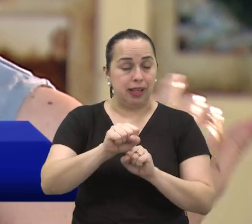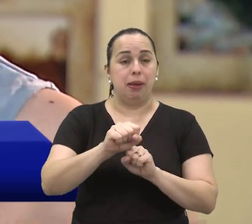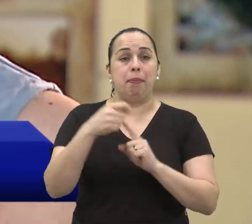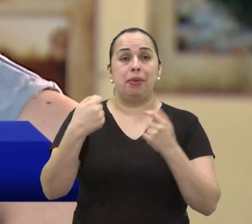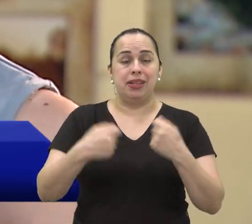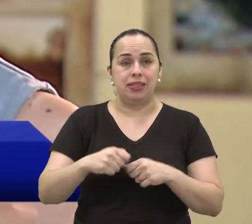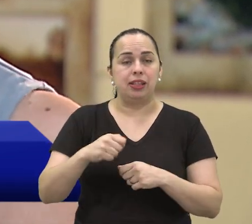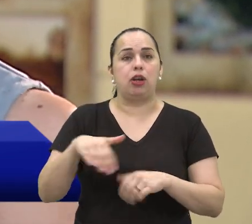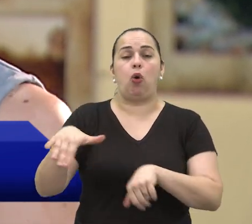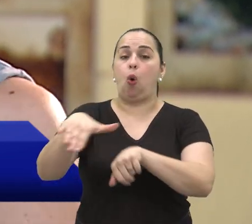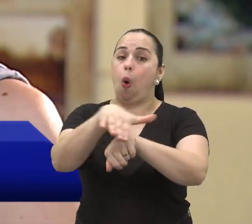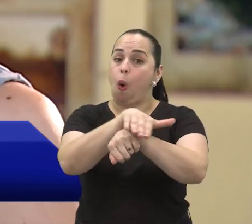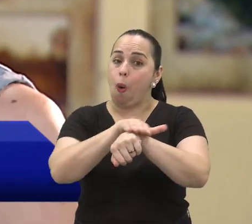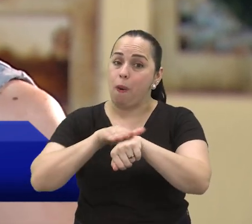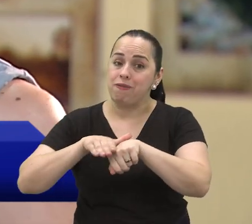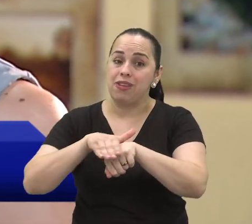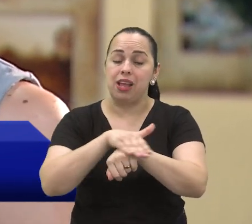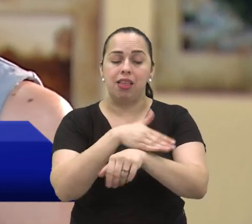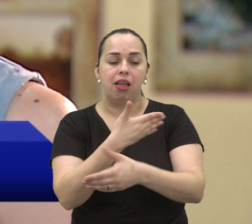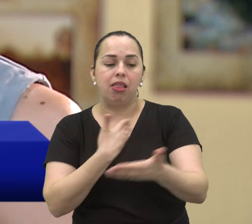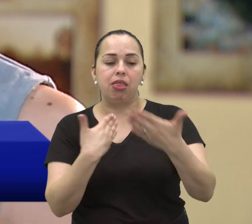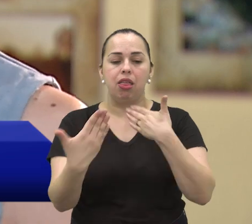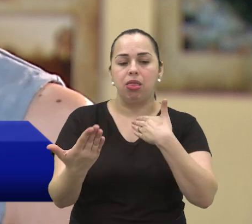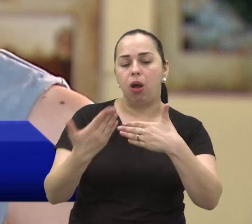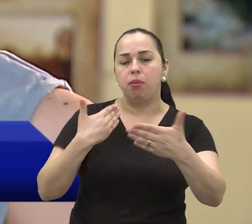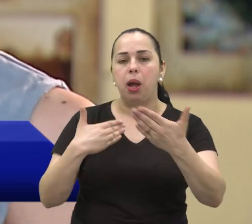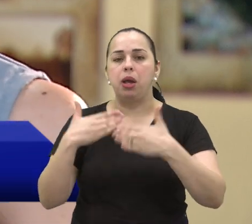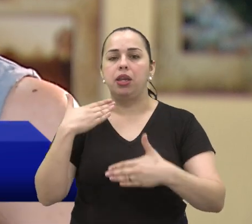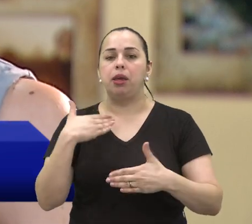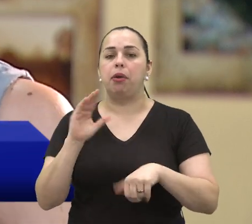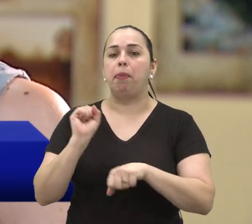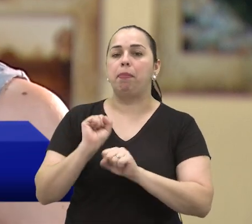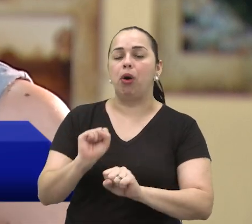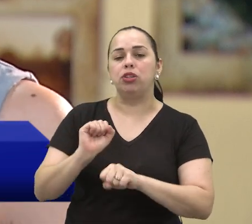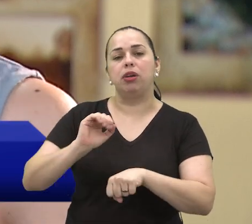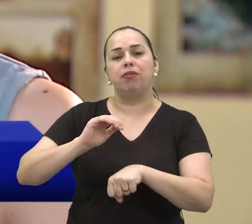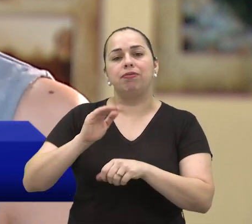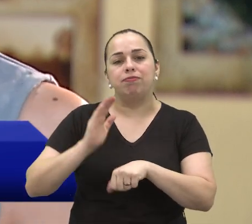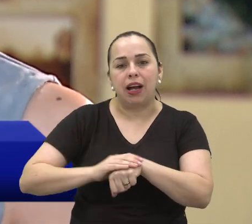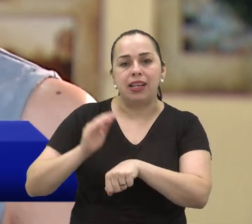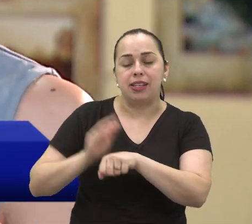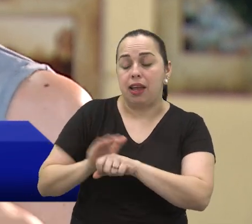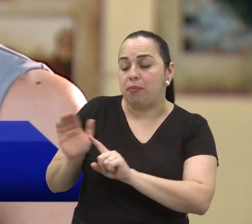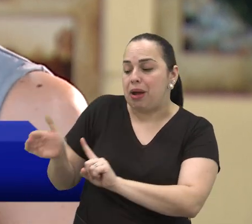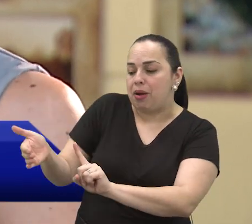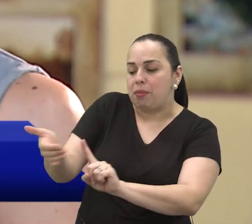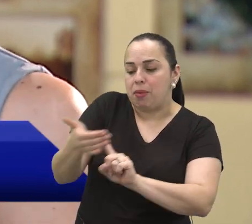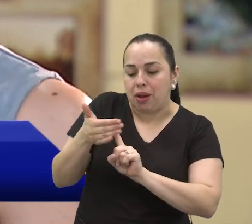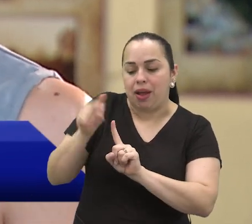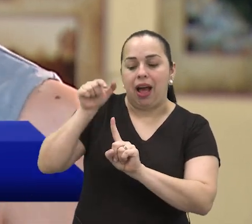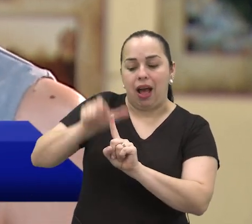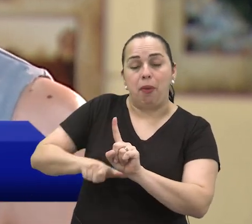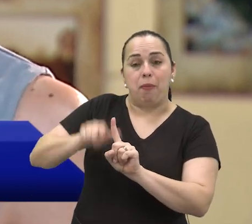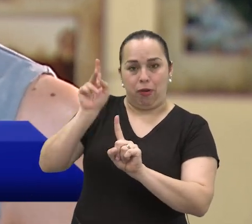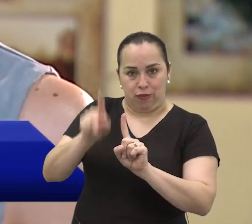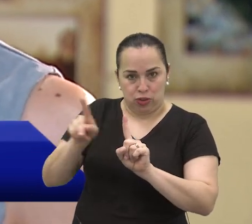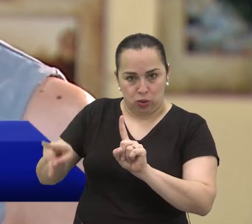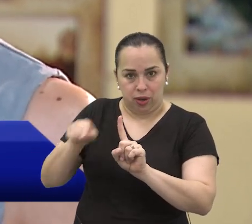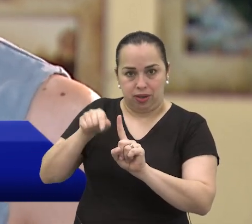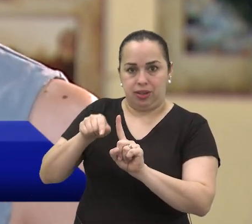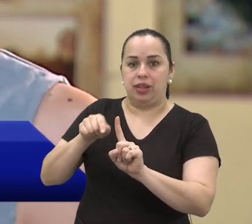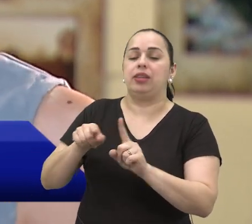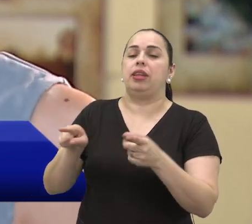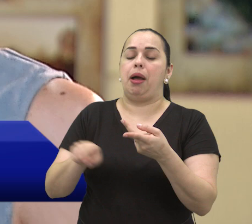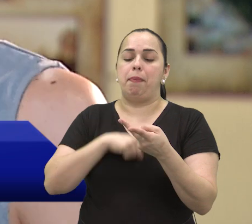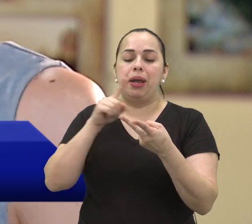um pouquinho, voltar a conversar, né, para pensar o que a gente poderia fazer para a gente acolher melhor tanto a profissão da docência,